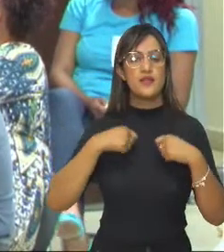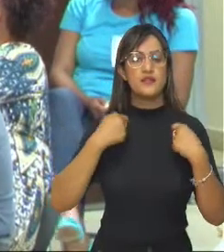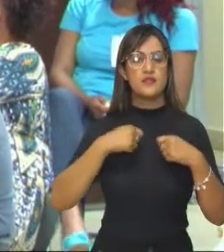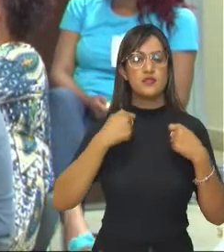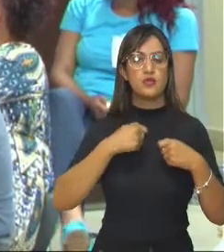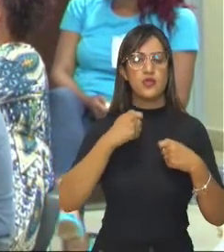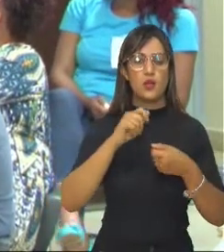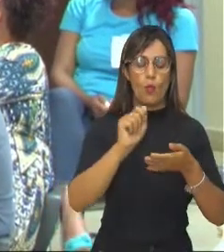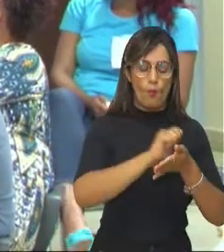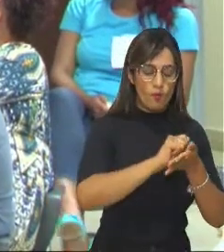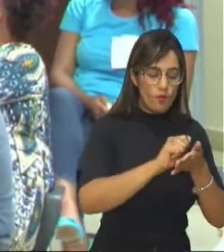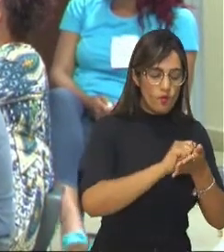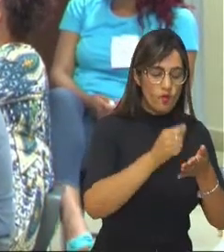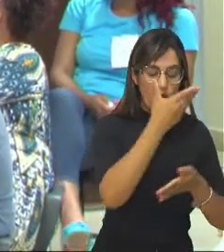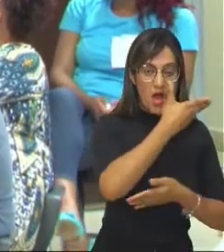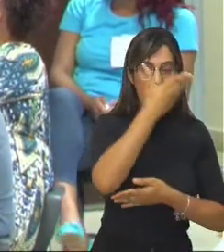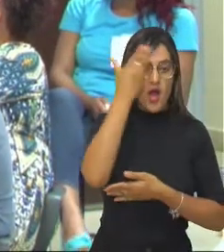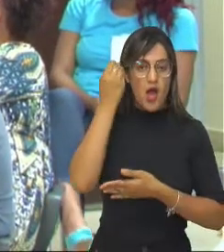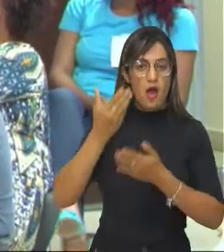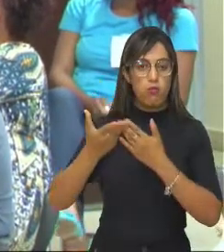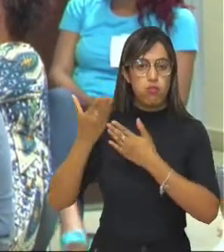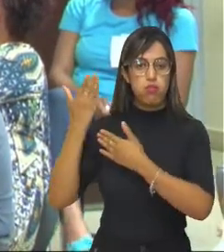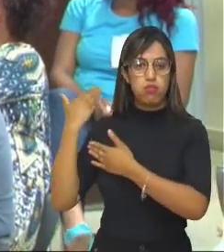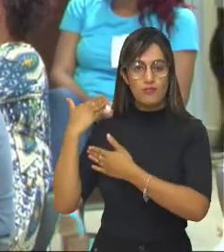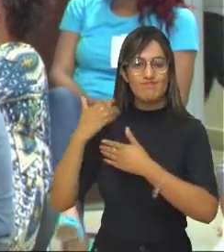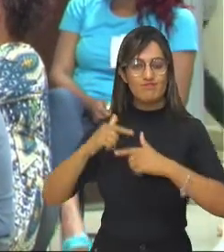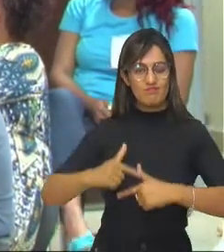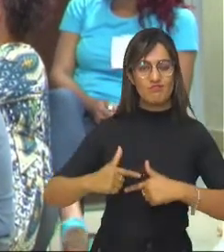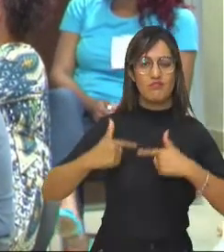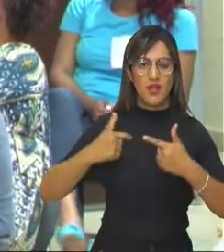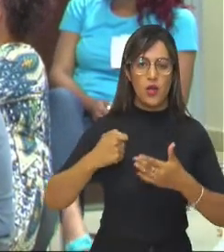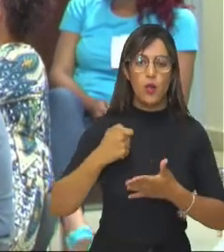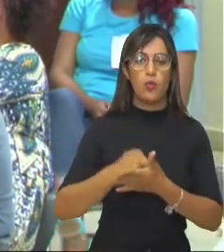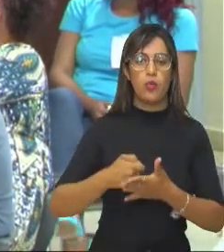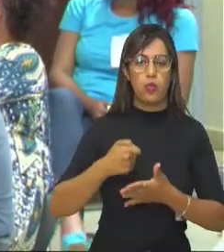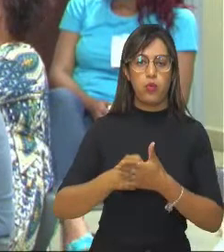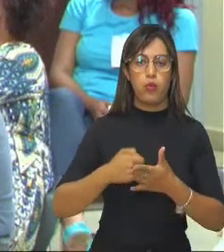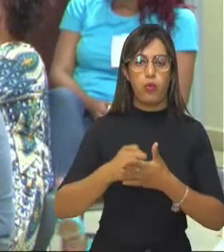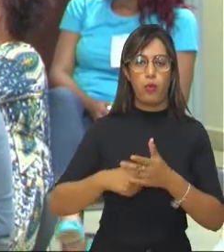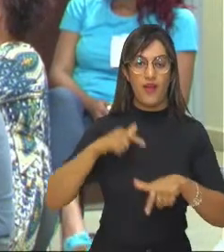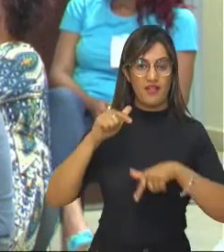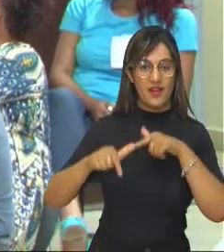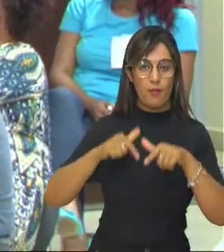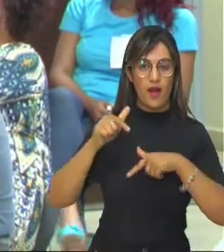e, portanto, João Nery não pôde mais atuar como psicólogo.